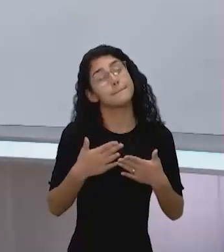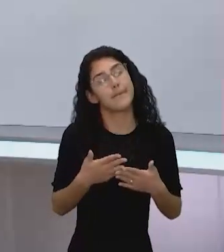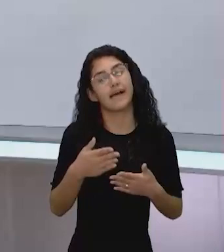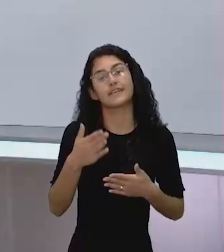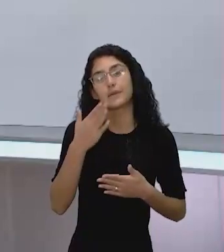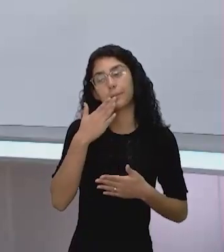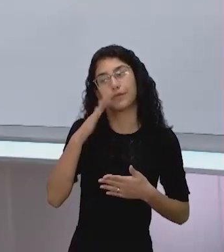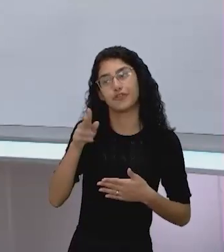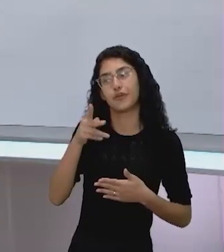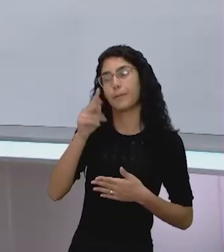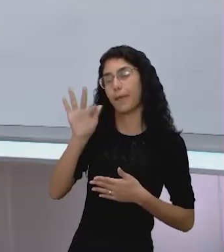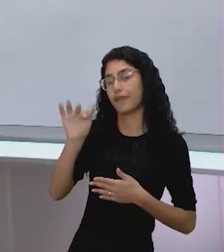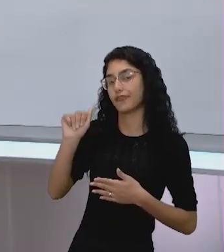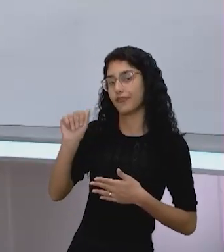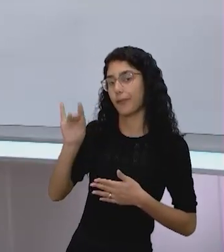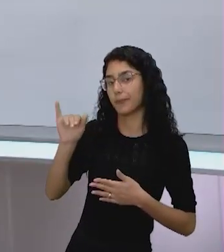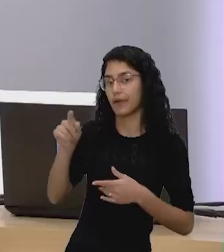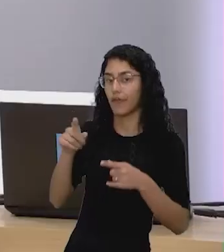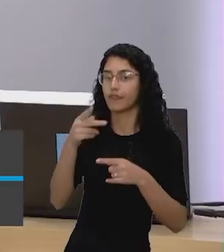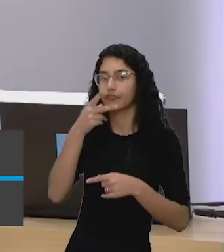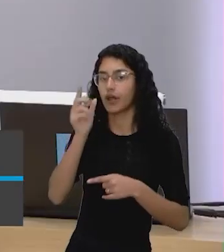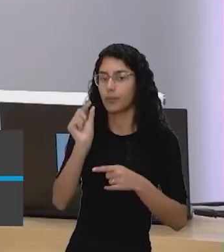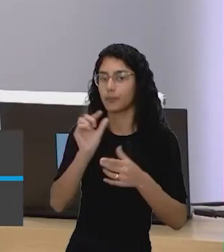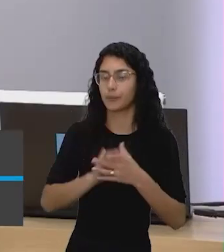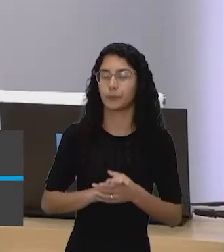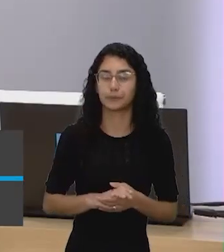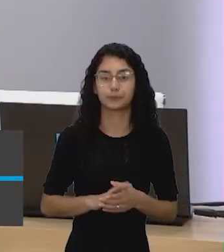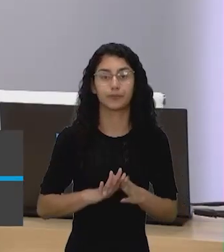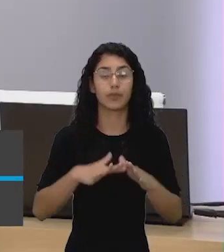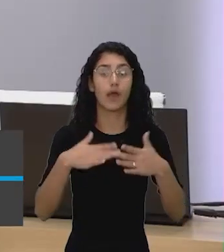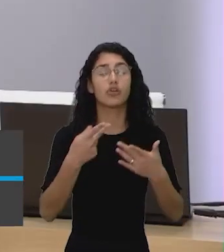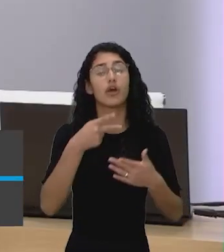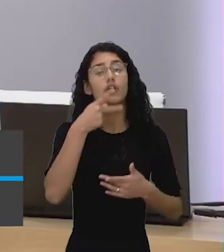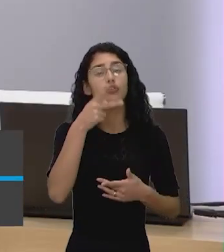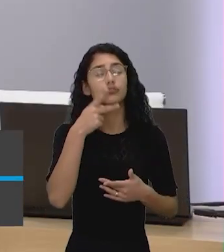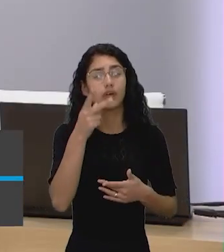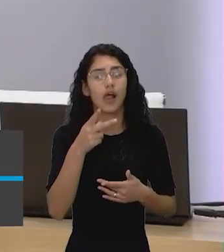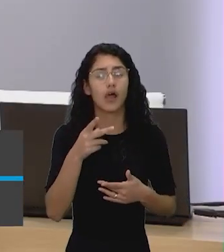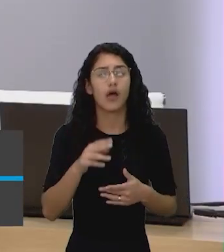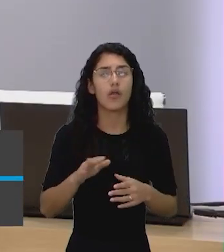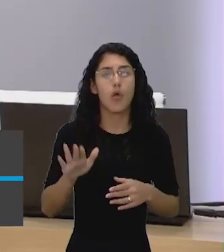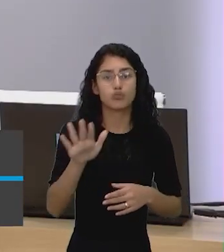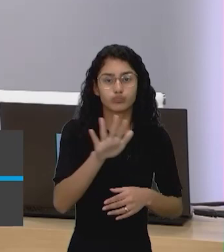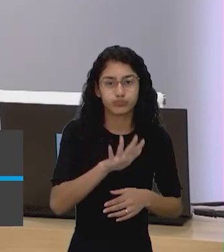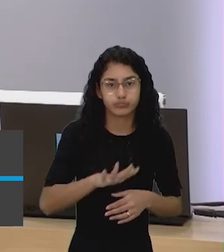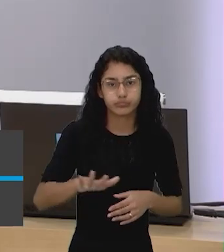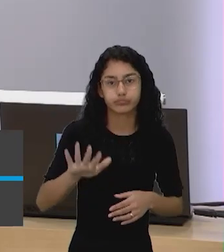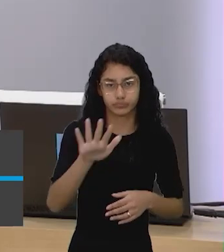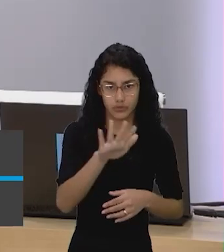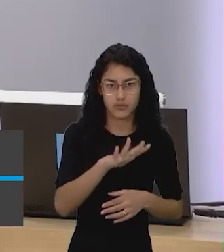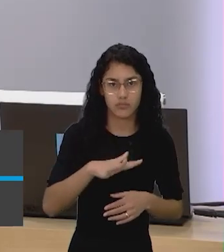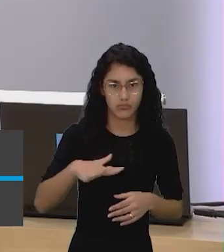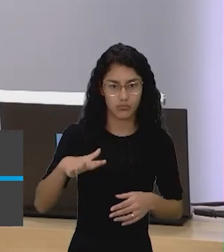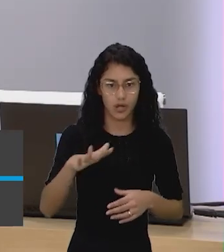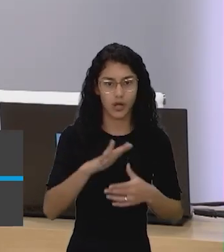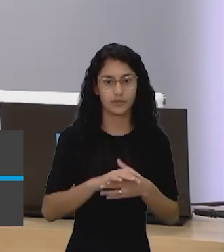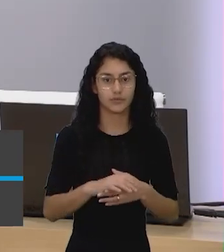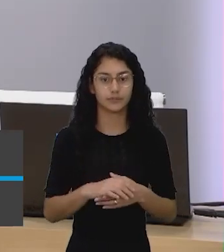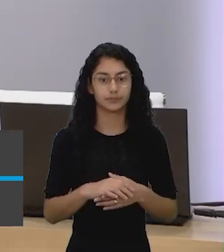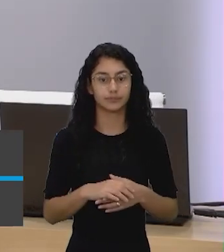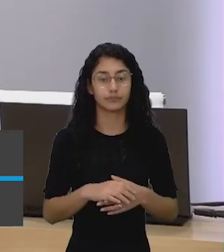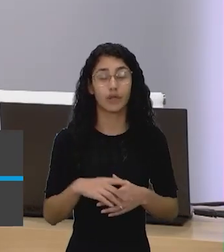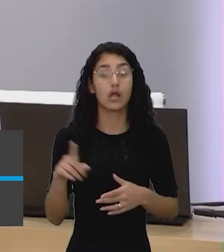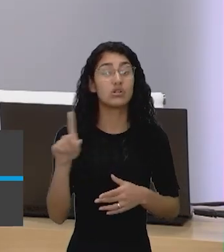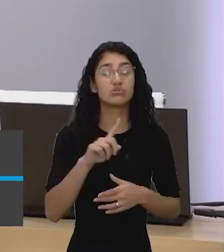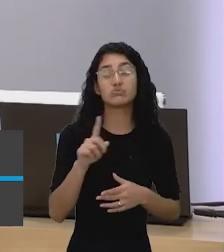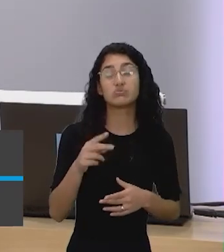Fabi fazer uma reflexão aí. Quando a gente fala sobre um espaço, né, sobre um determinado espaço, a gente não